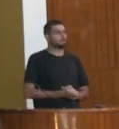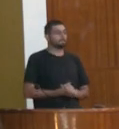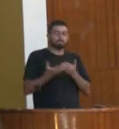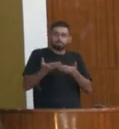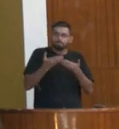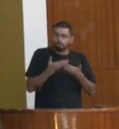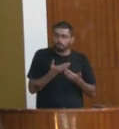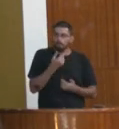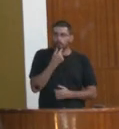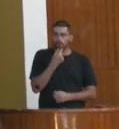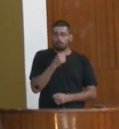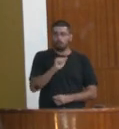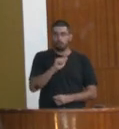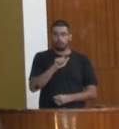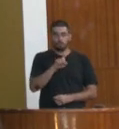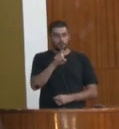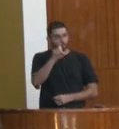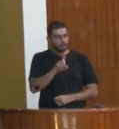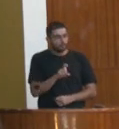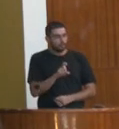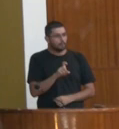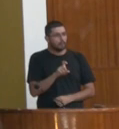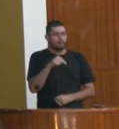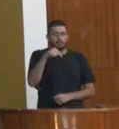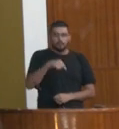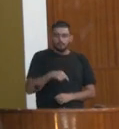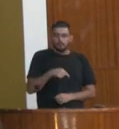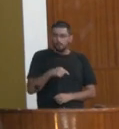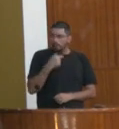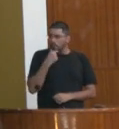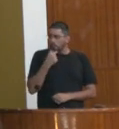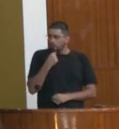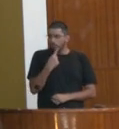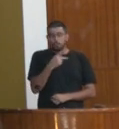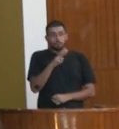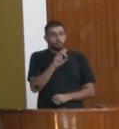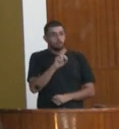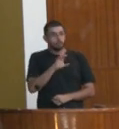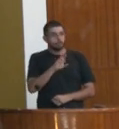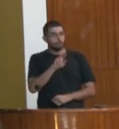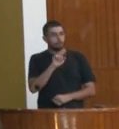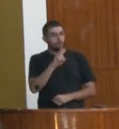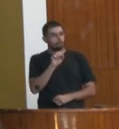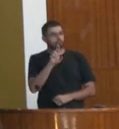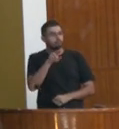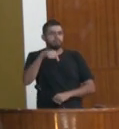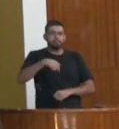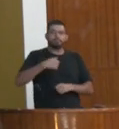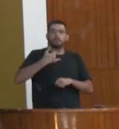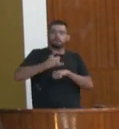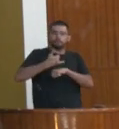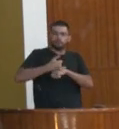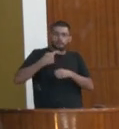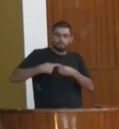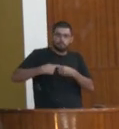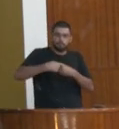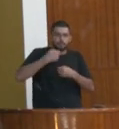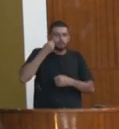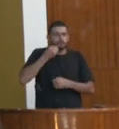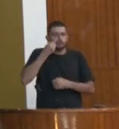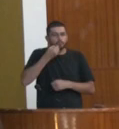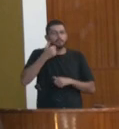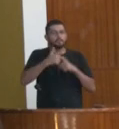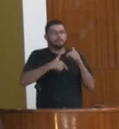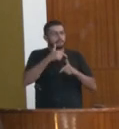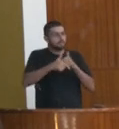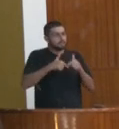de Oliveira, procurador do município de Volta Redonda, que falará sua experiência no mercado de trabalho.